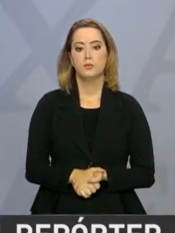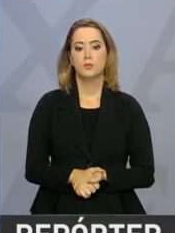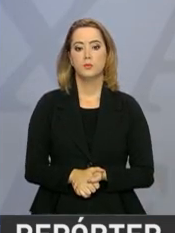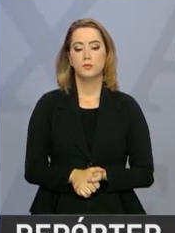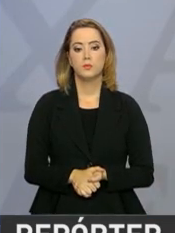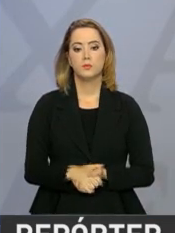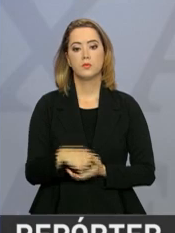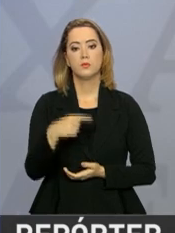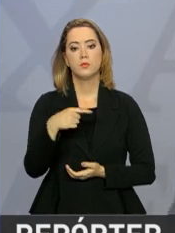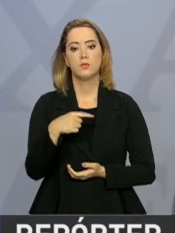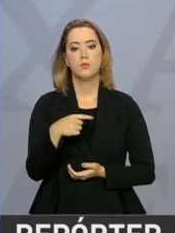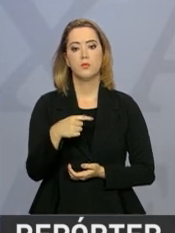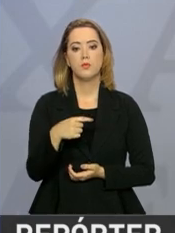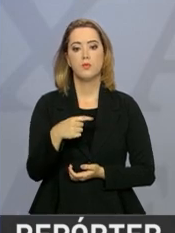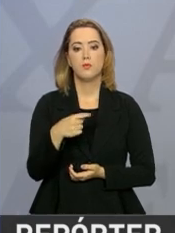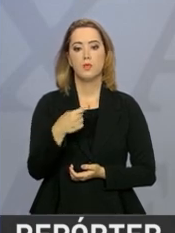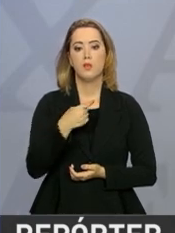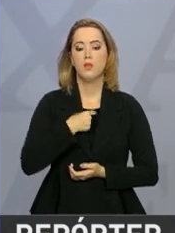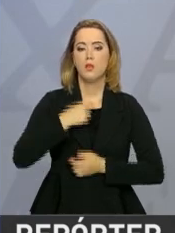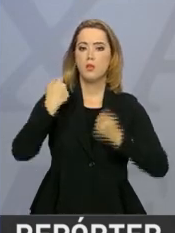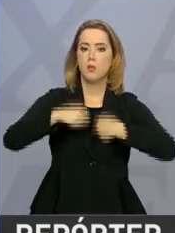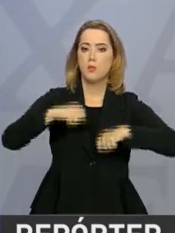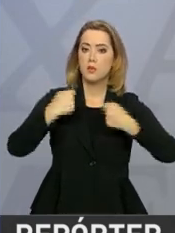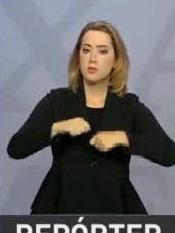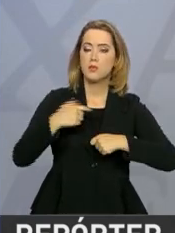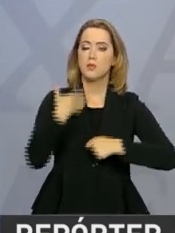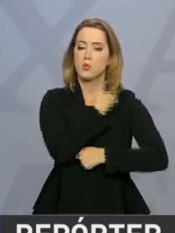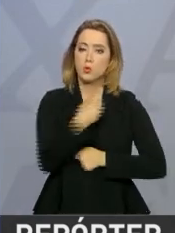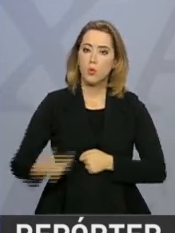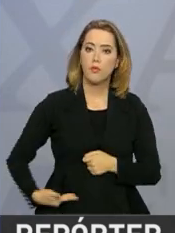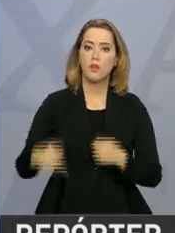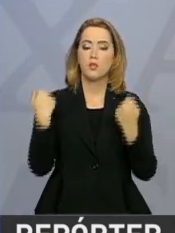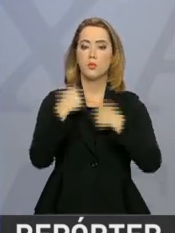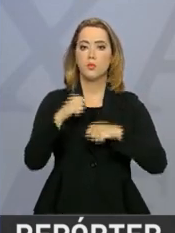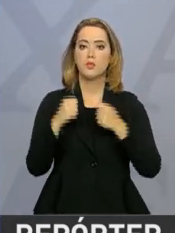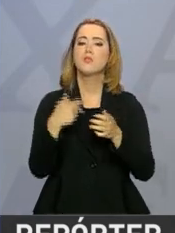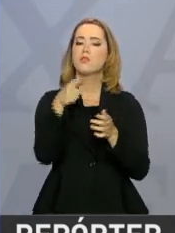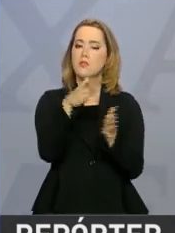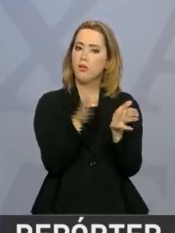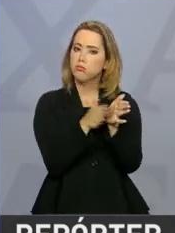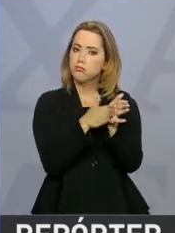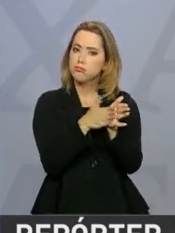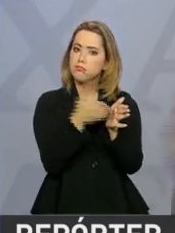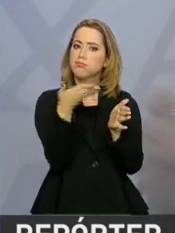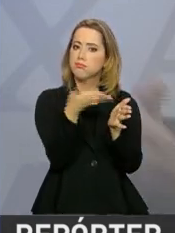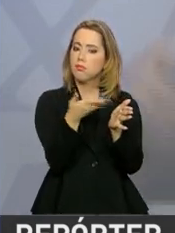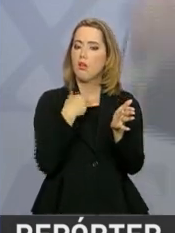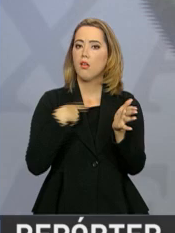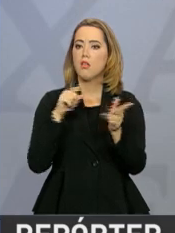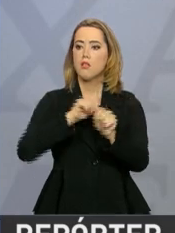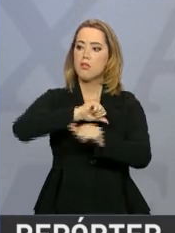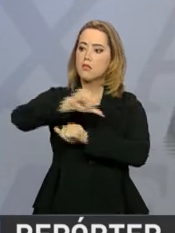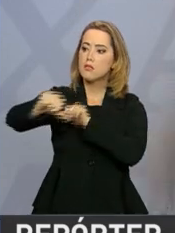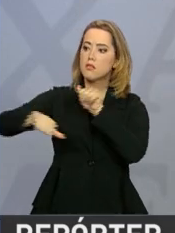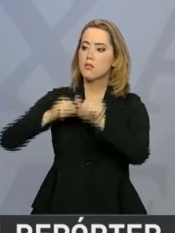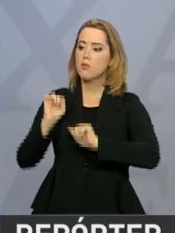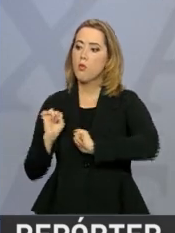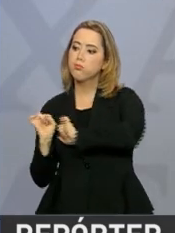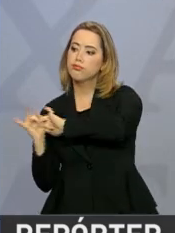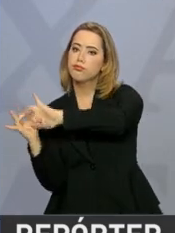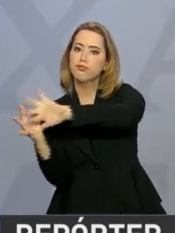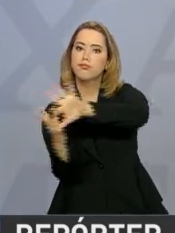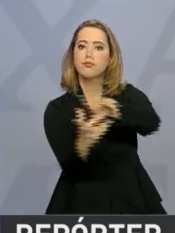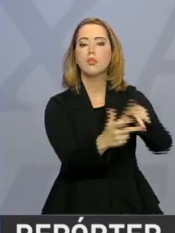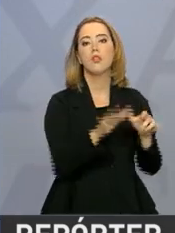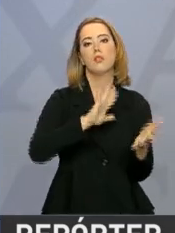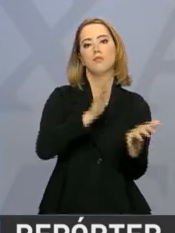Né? E o que eu preciso não, mas o governo precisa, é exatamente desse aplauso. Desse aplauso que se converte em milhões de aplausos